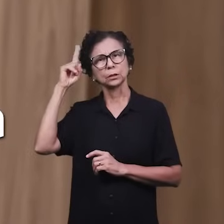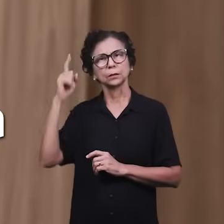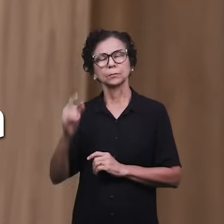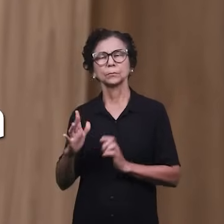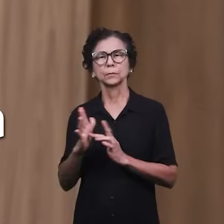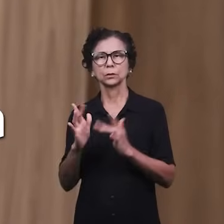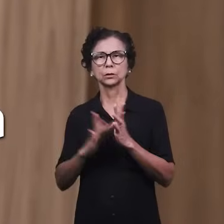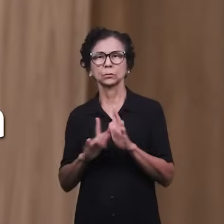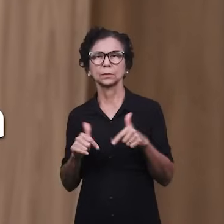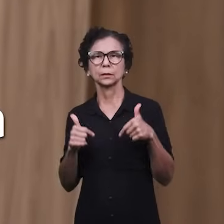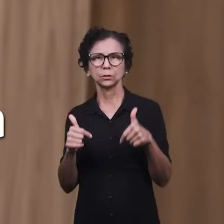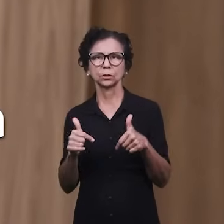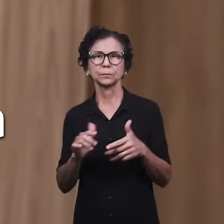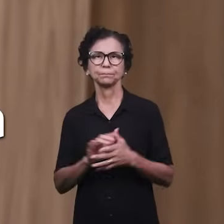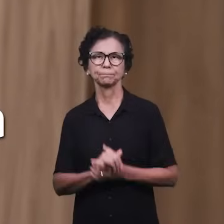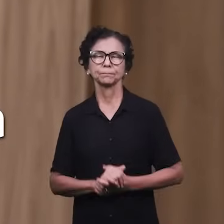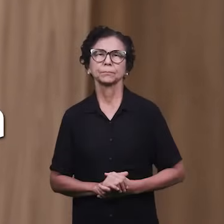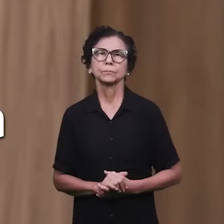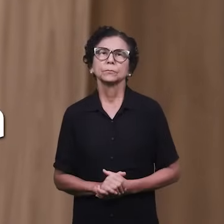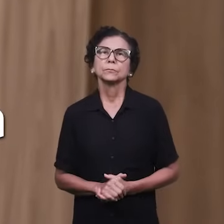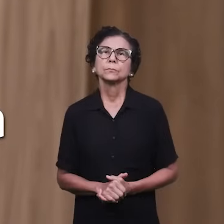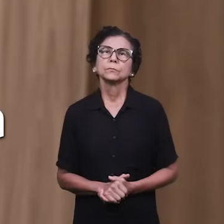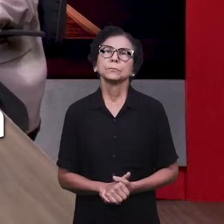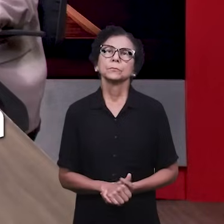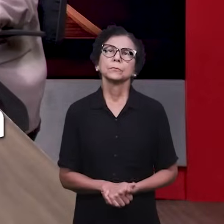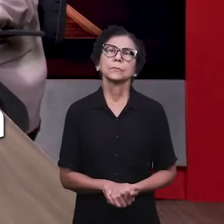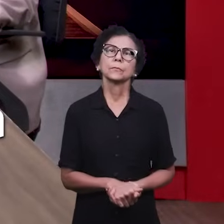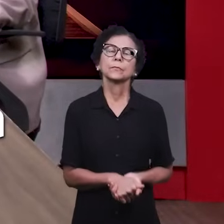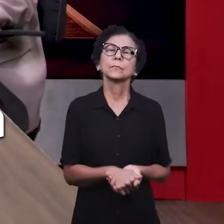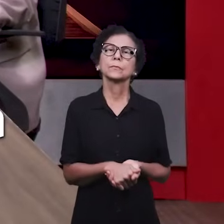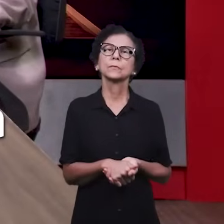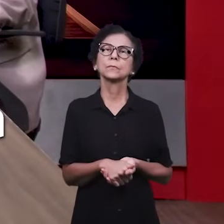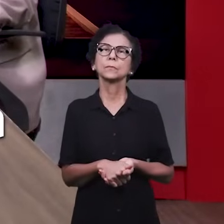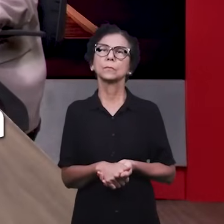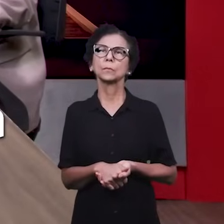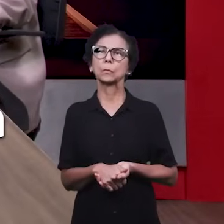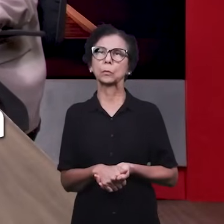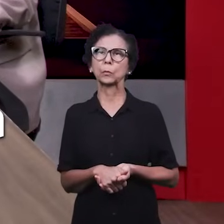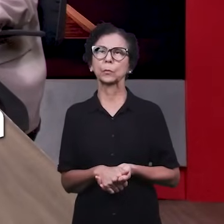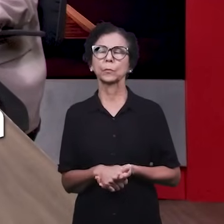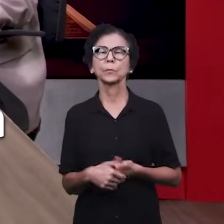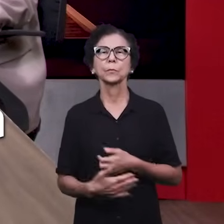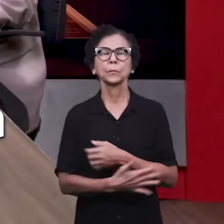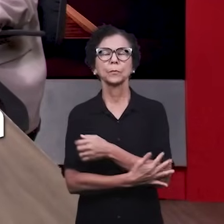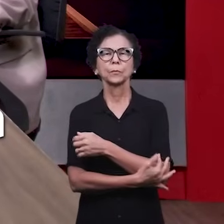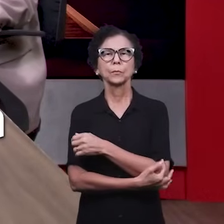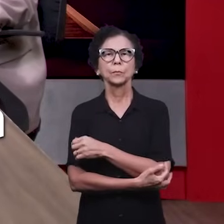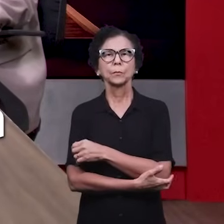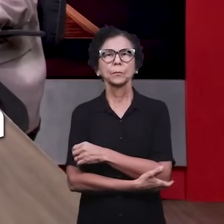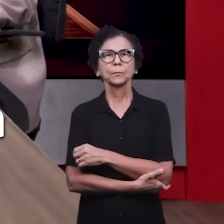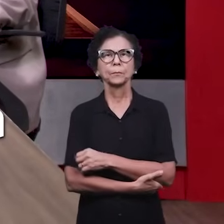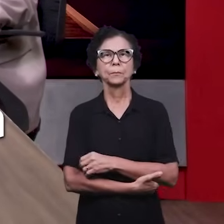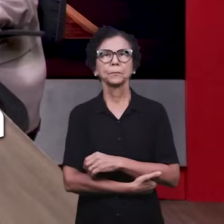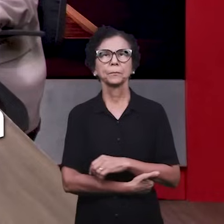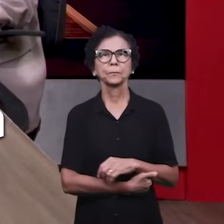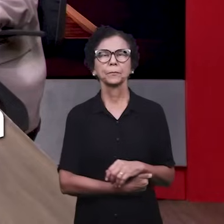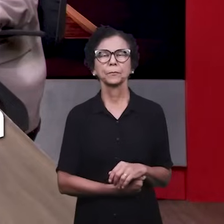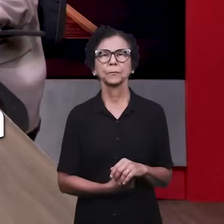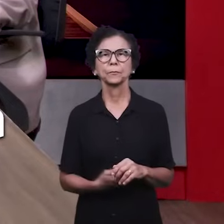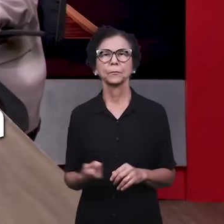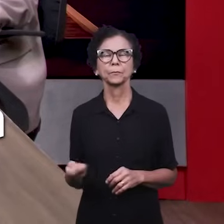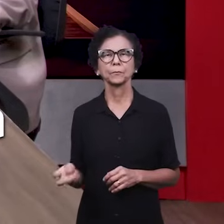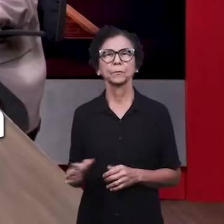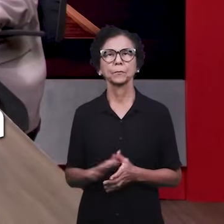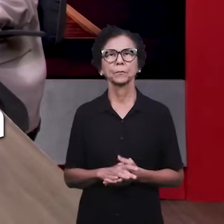nós sejamos beneficiados dessa operação. Muito bom. Essa ação dos patristas, né, nós vamos ver